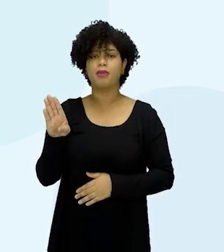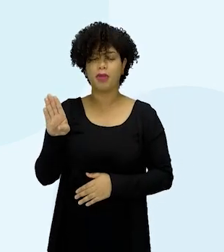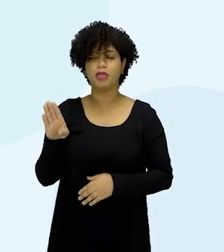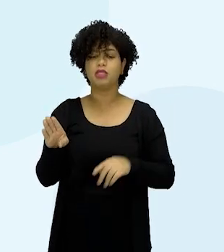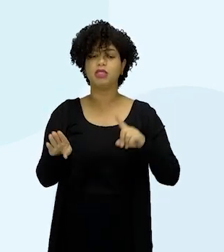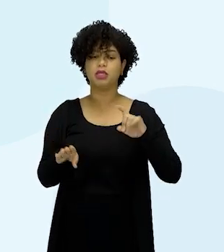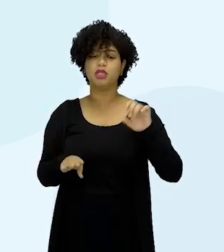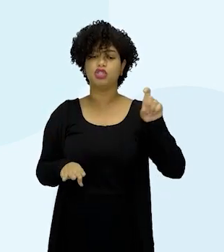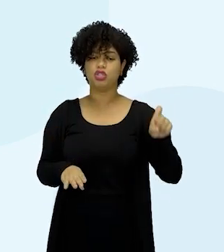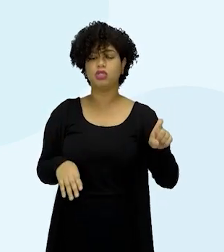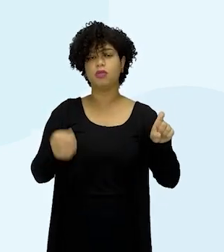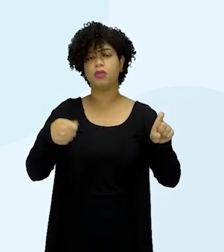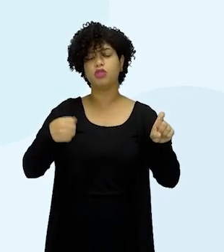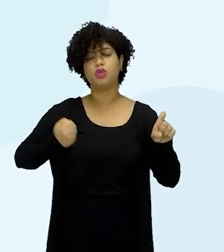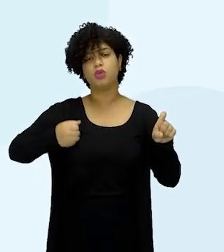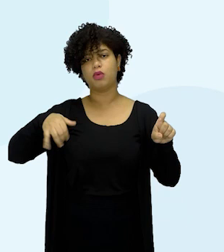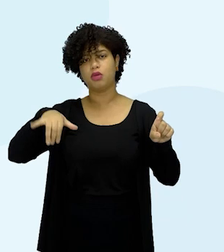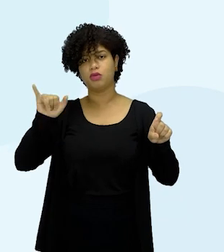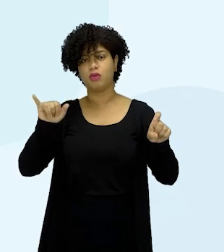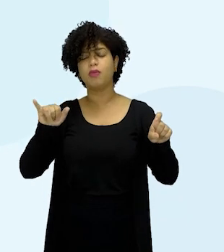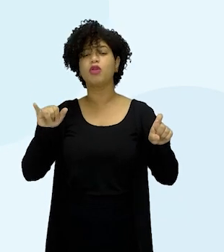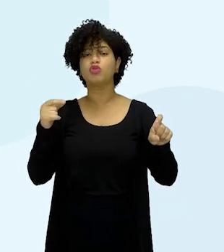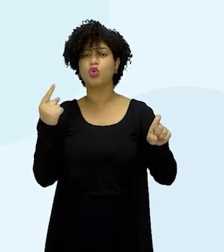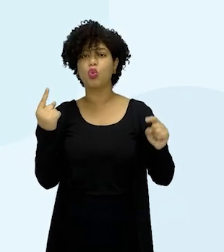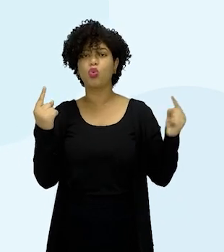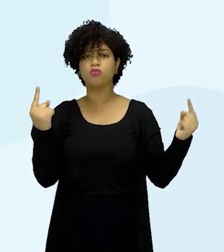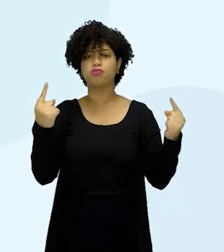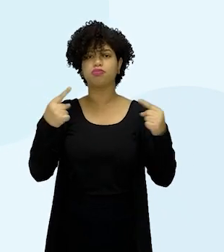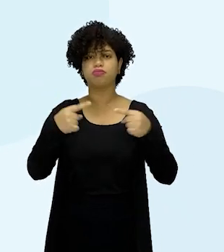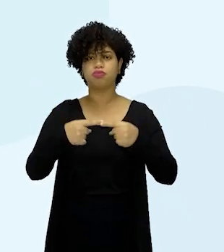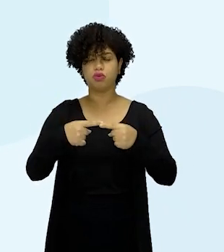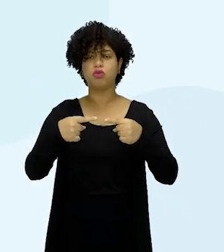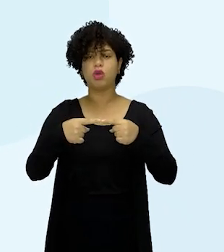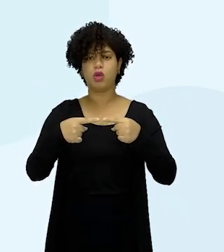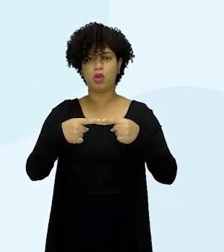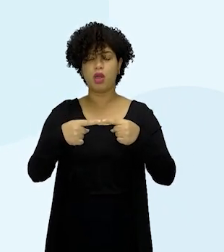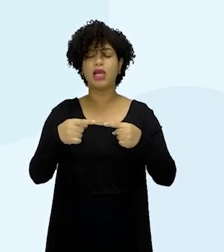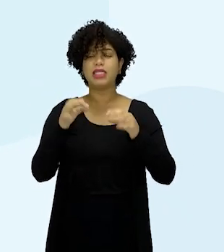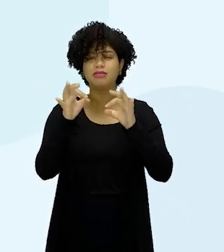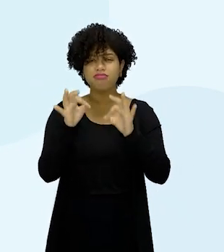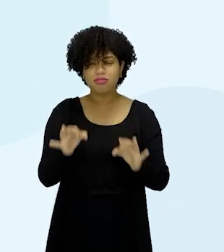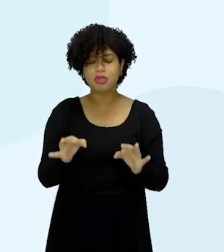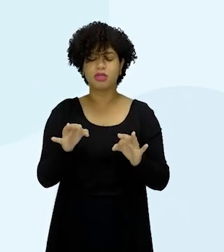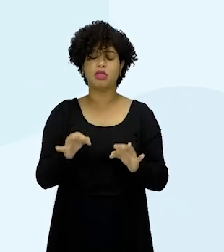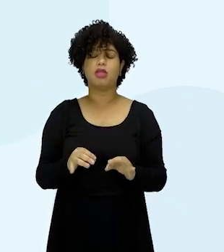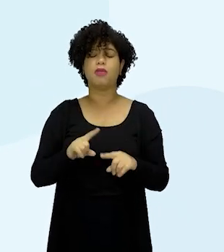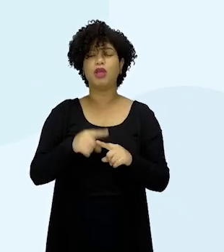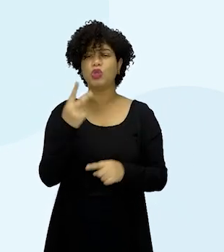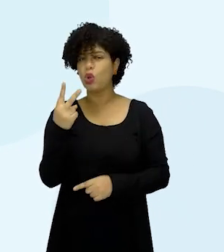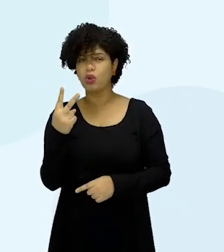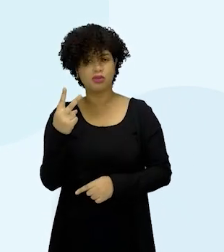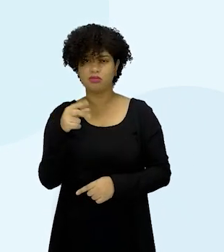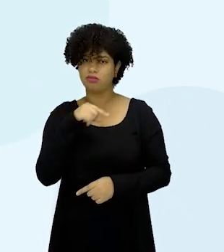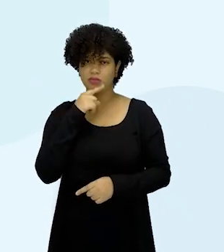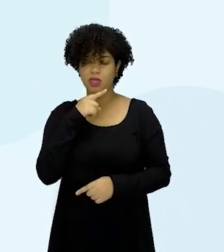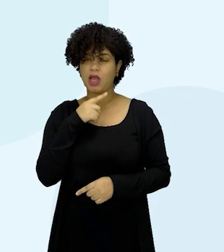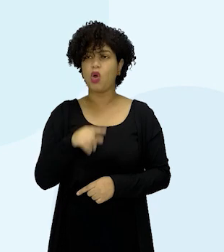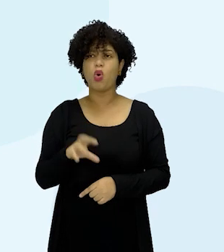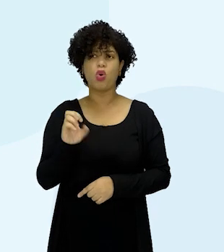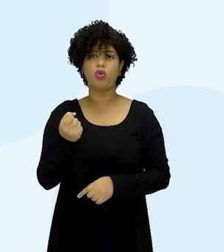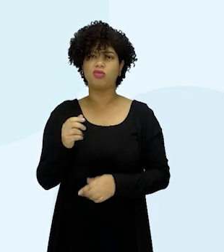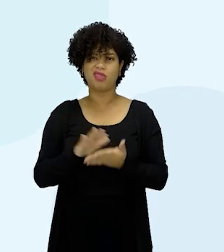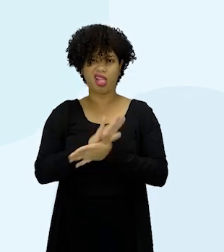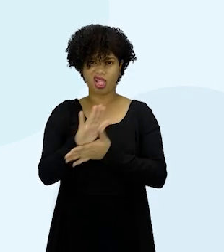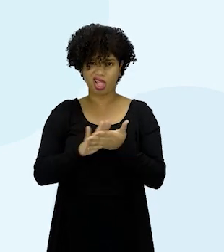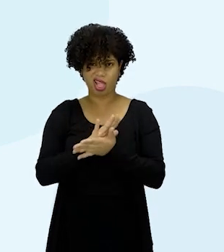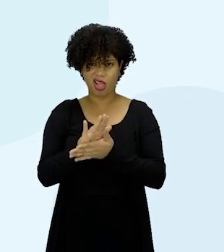eu tenho que encontrar um valor de y. Eu não posso encontrar 2 valores de y e eu não posso não encontrar valor de y. Então,